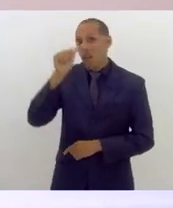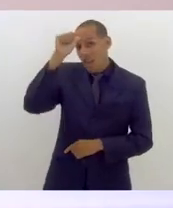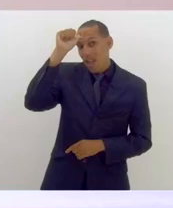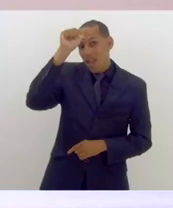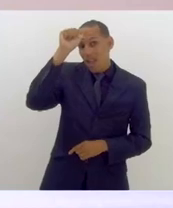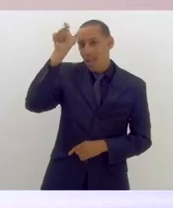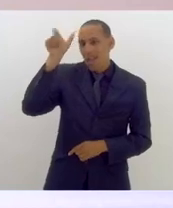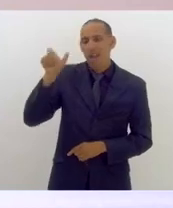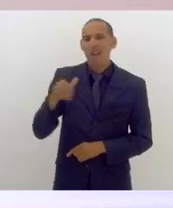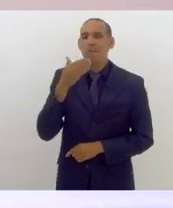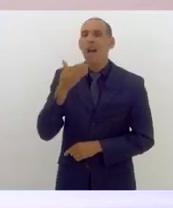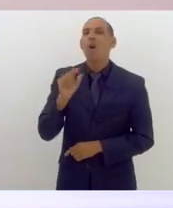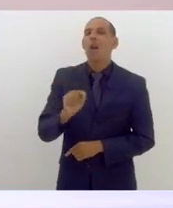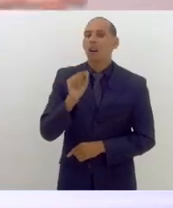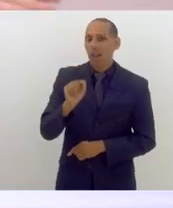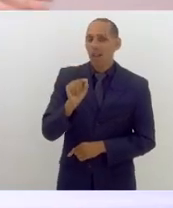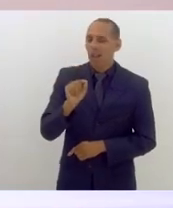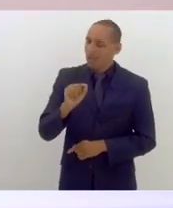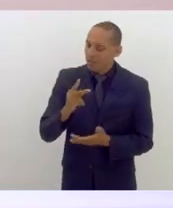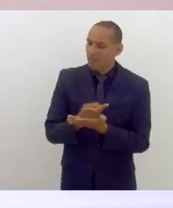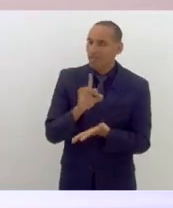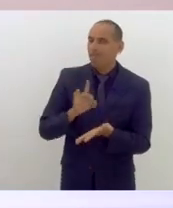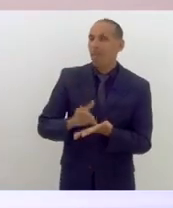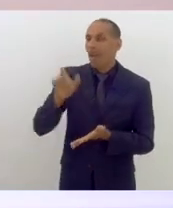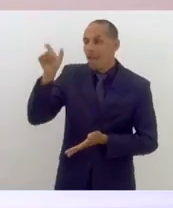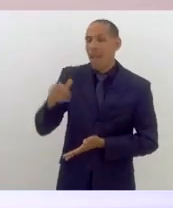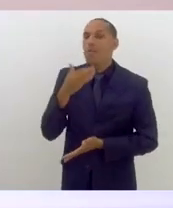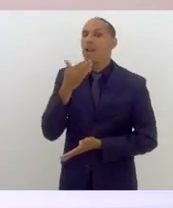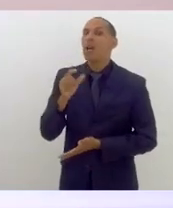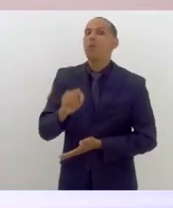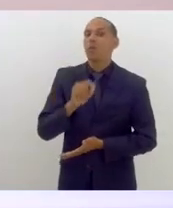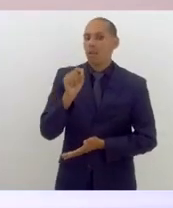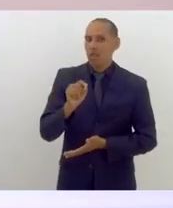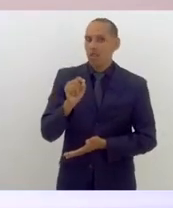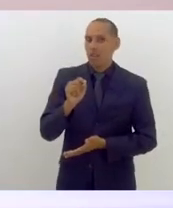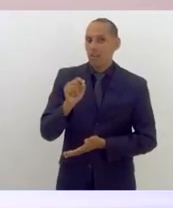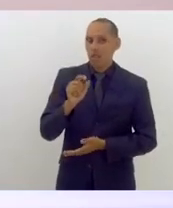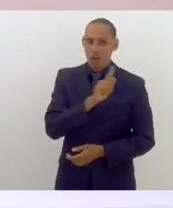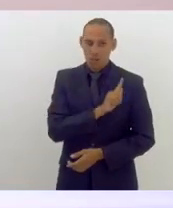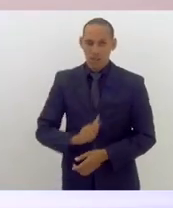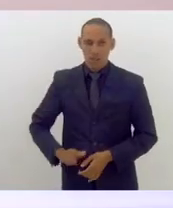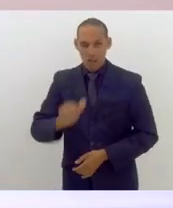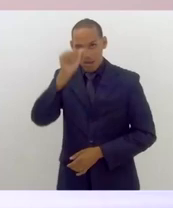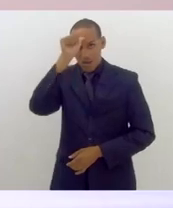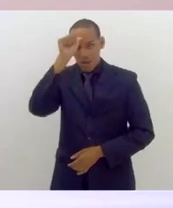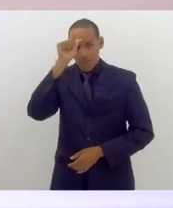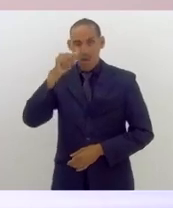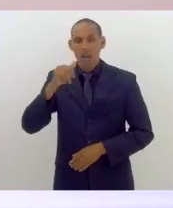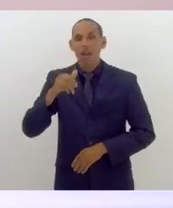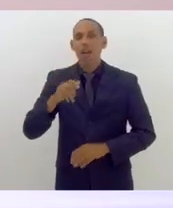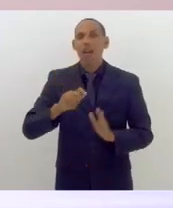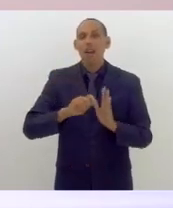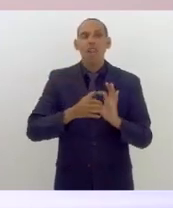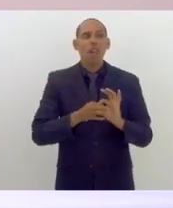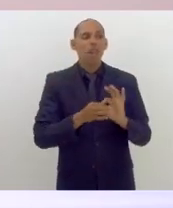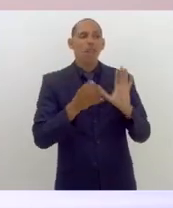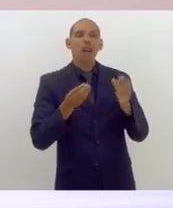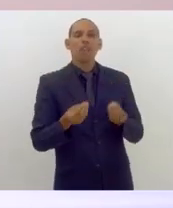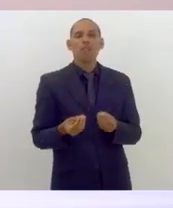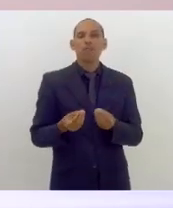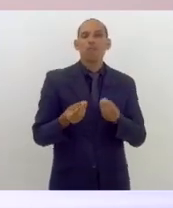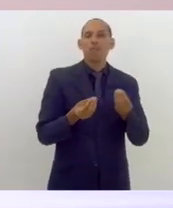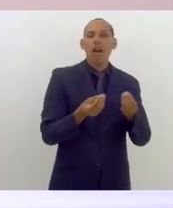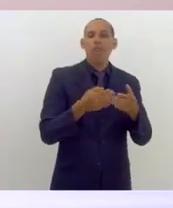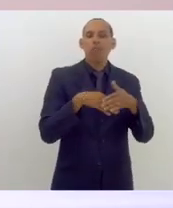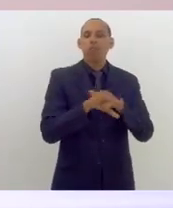Castro na verdade é isso que aconteceu ele que solicitou ao Governador Cláudio Castro que fizesse o licenciamento né a